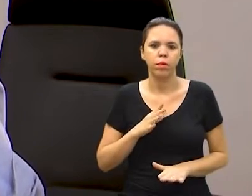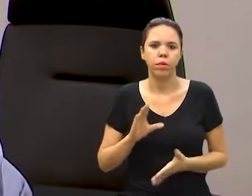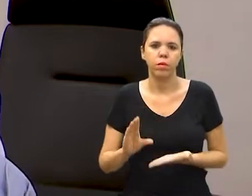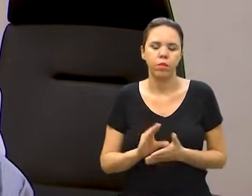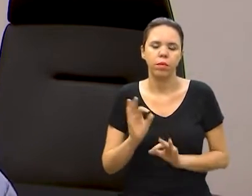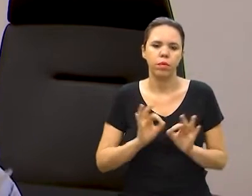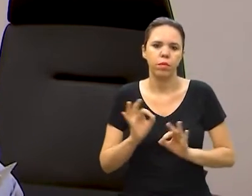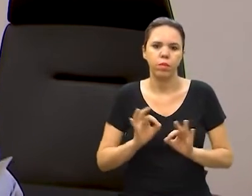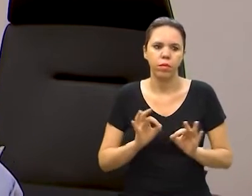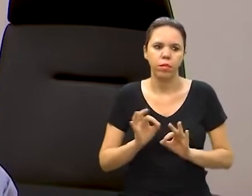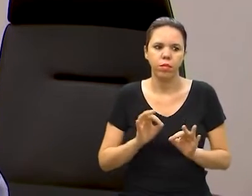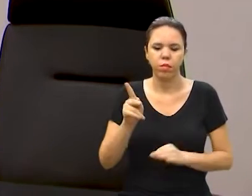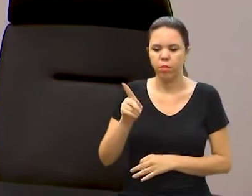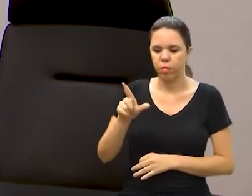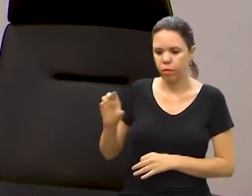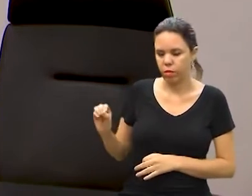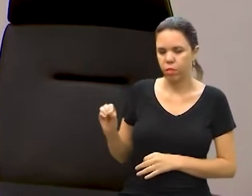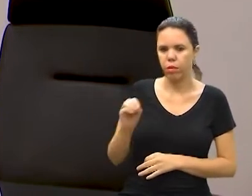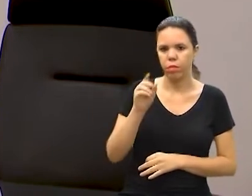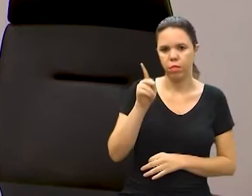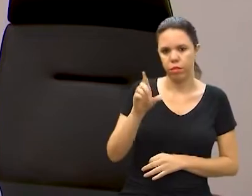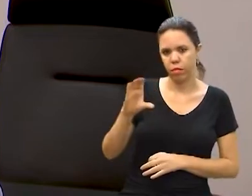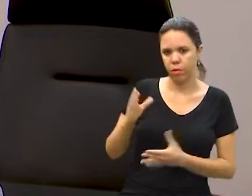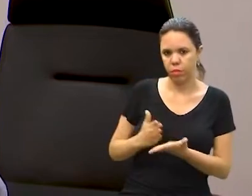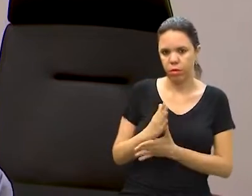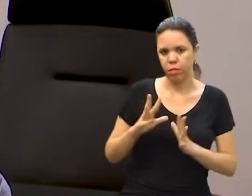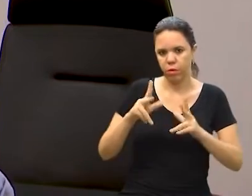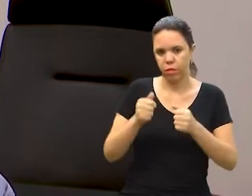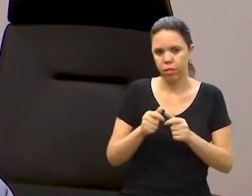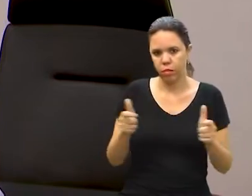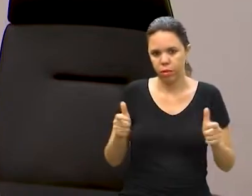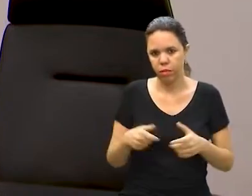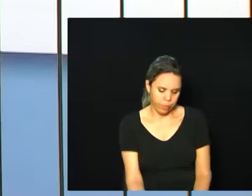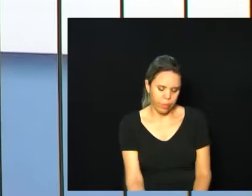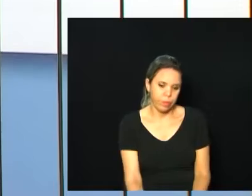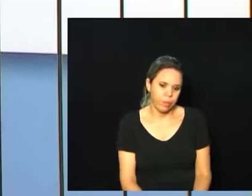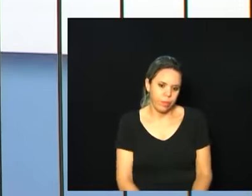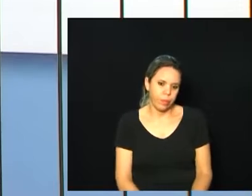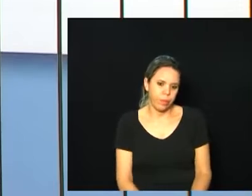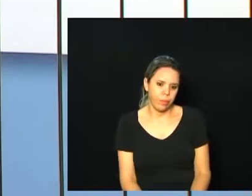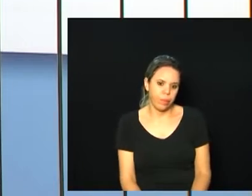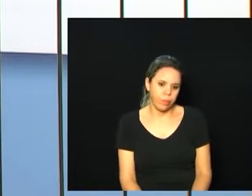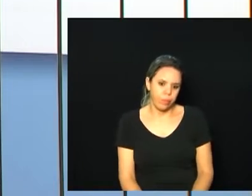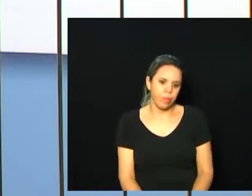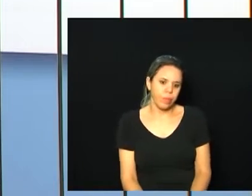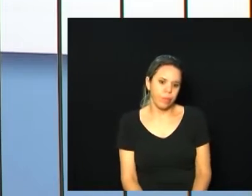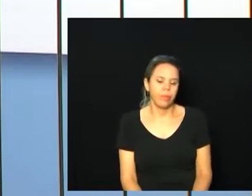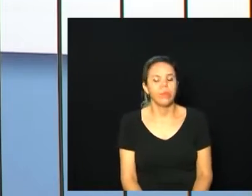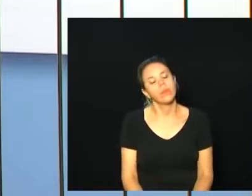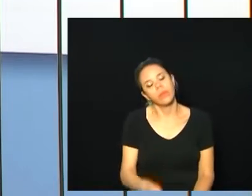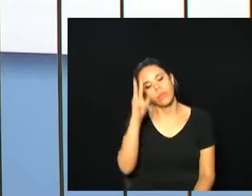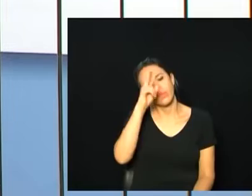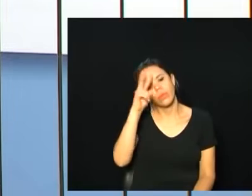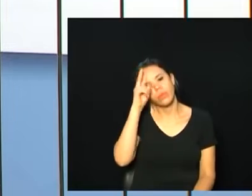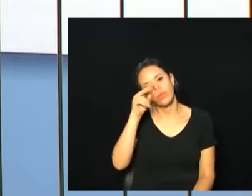de orçamento, os PELON, os PLO, os PLC, todos aprovados por maioria nessa tarde. A gente lembra